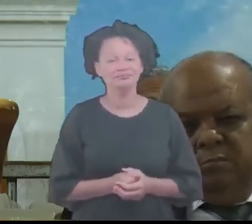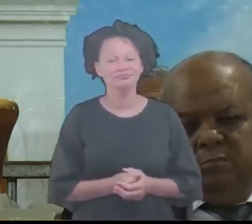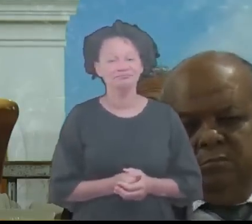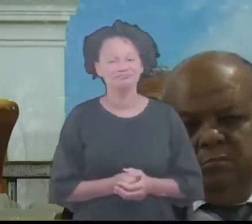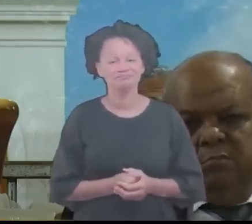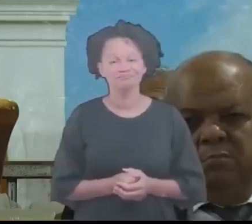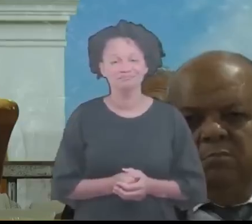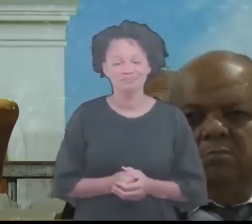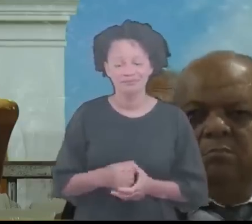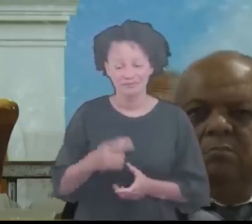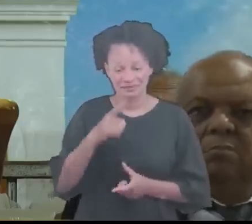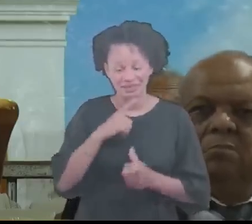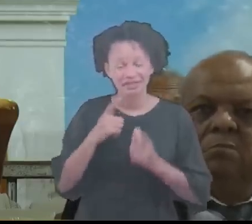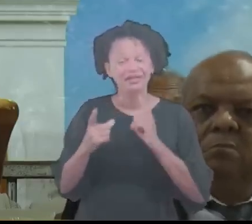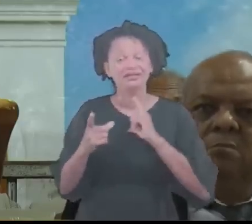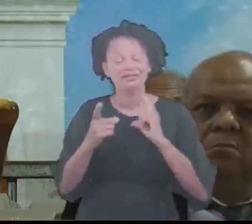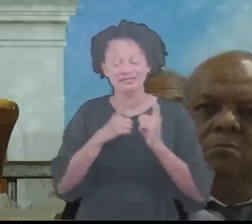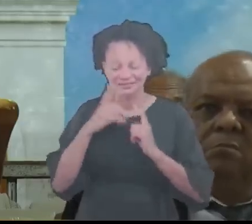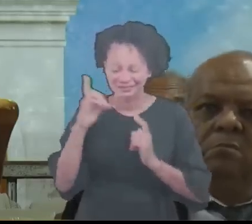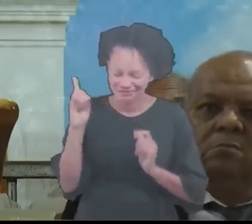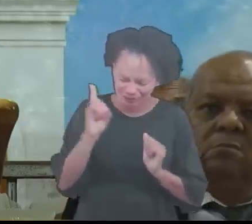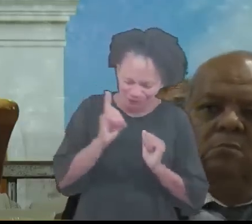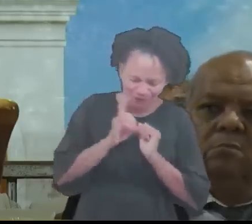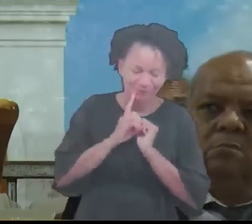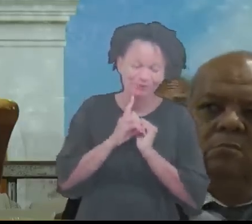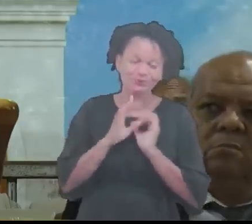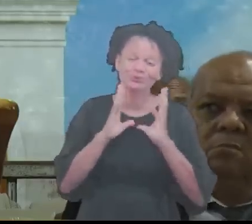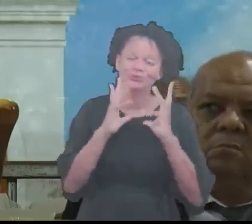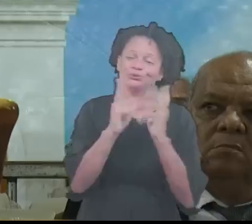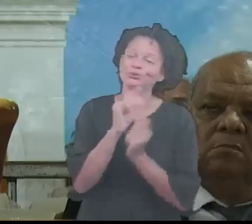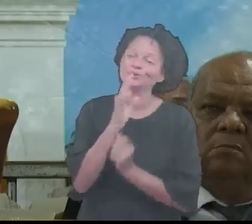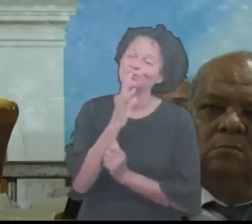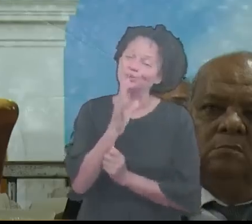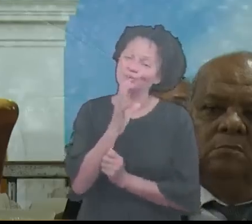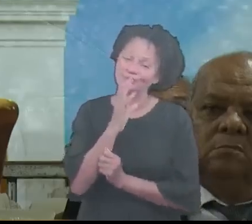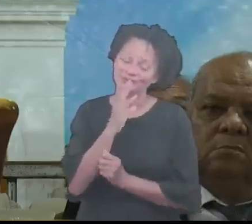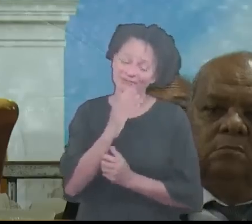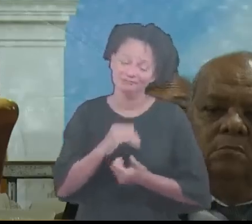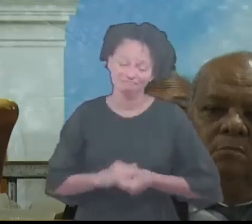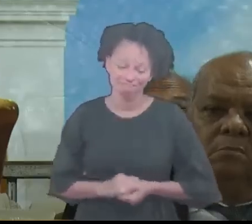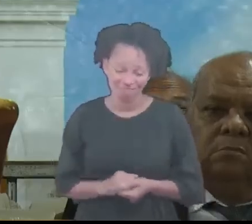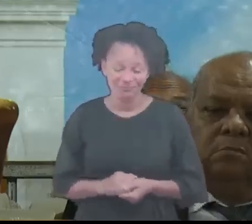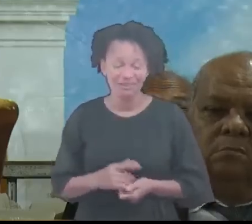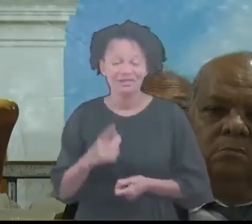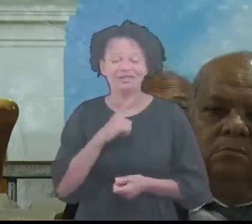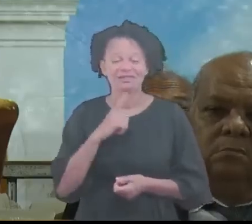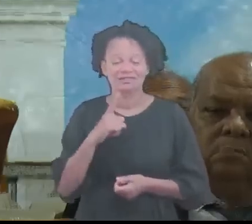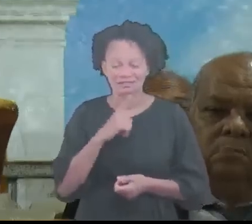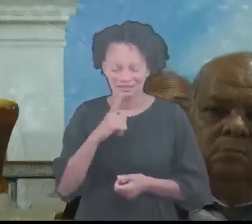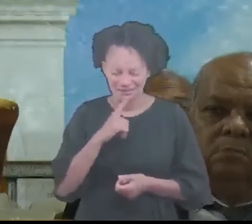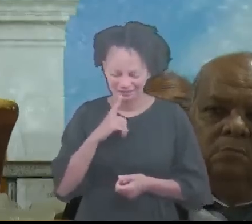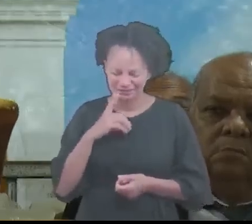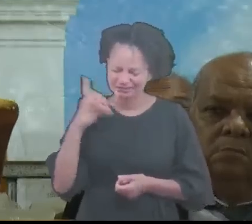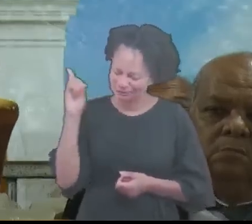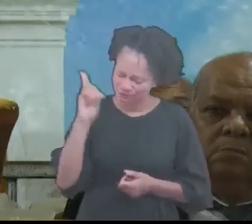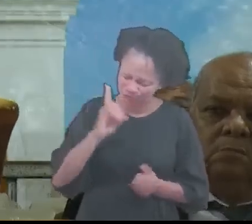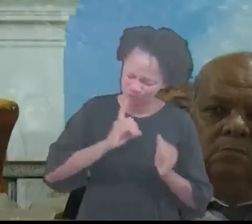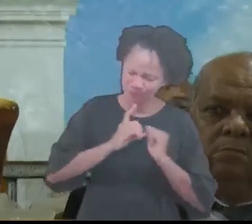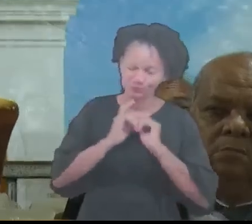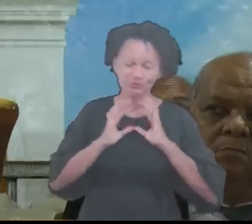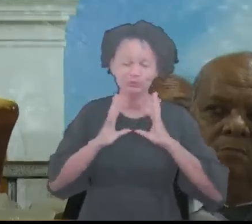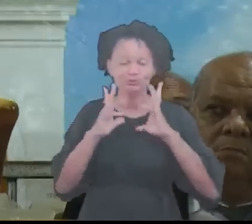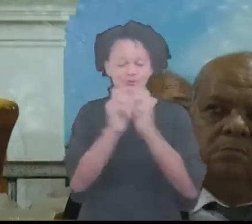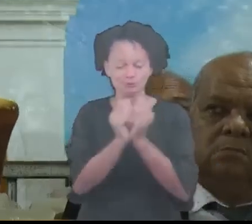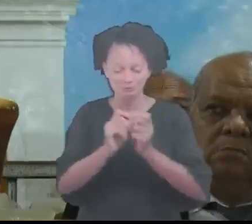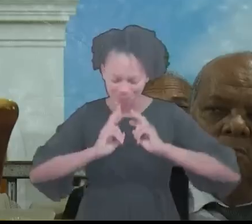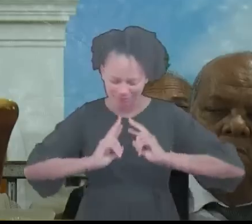Quem tem o saquitel de mirra é conhecido. Quem tem o saquitel de mirra no seio, todo mundo percebe,